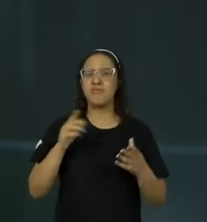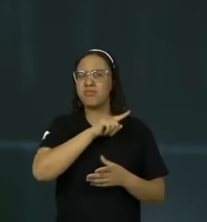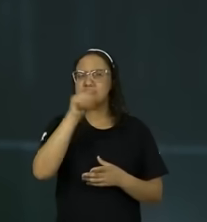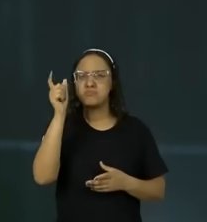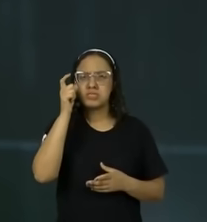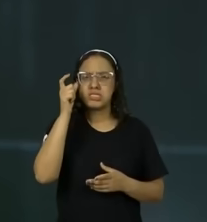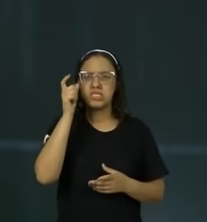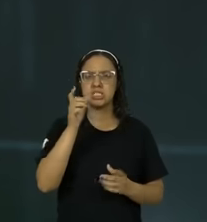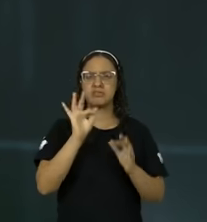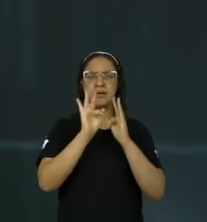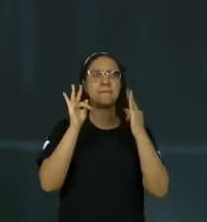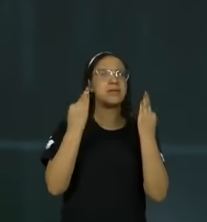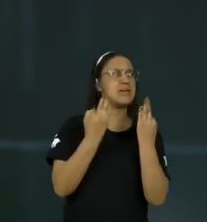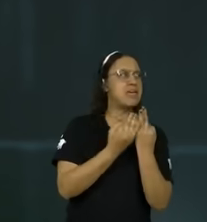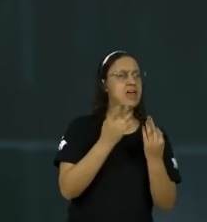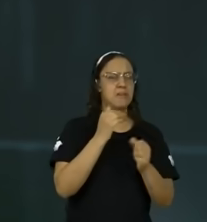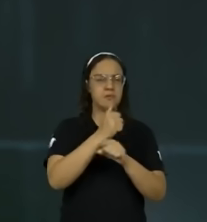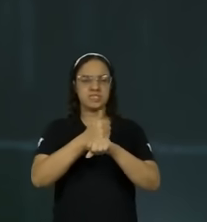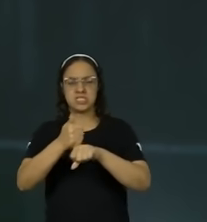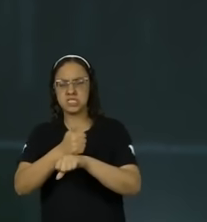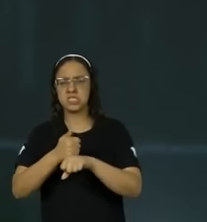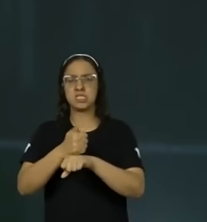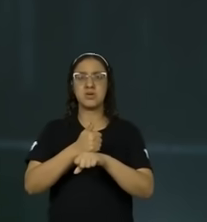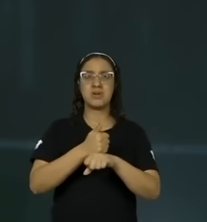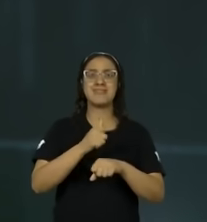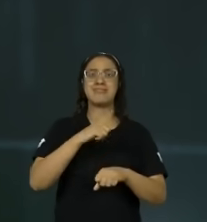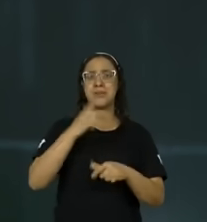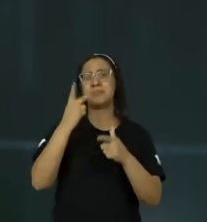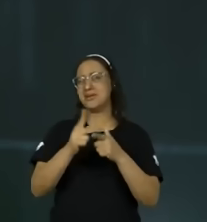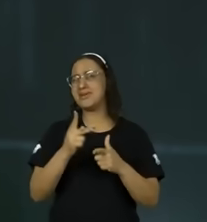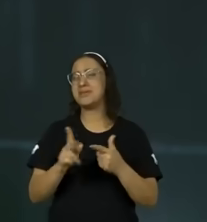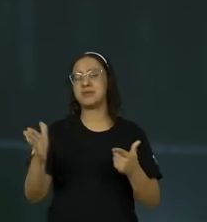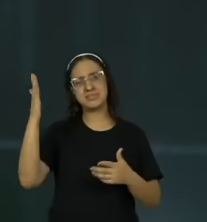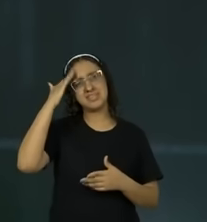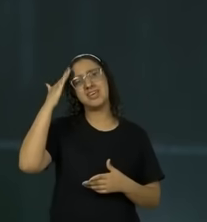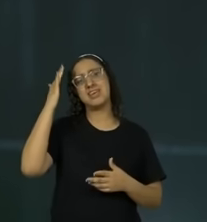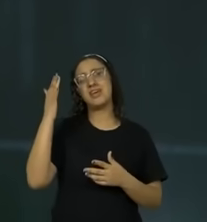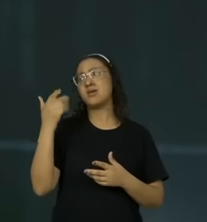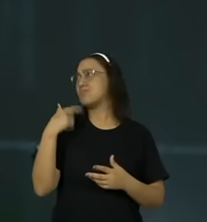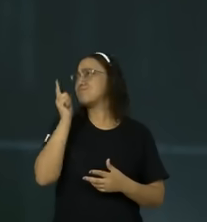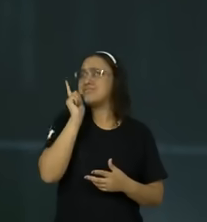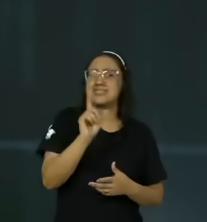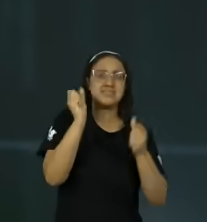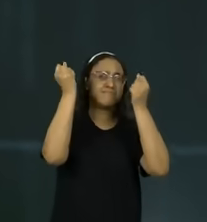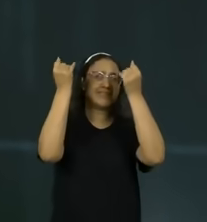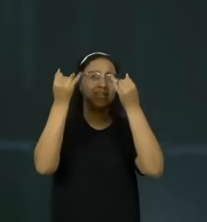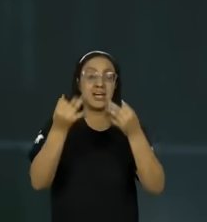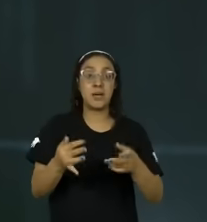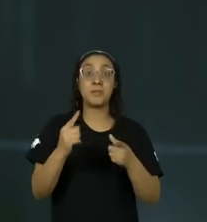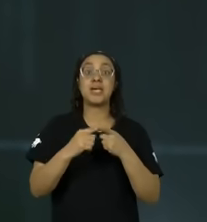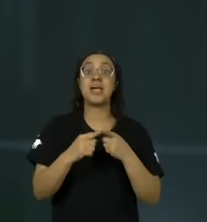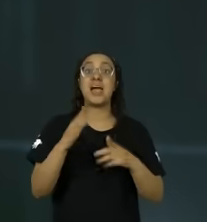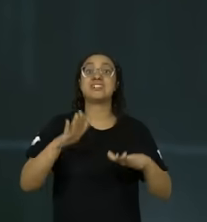hoje, seja na sua família, na sua profissão, você teve ataques e coisas difíceis de explicar. Tudo porque você ousou furar uma